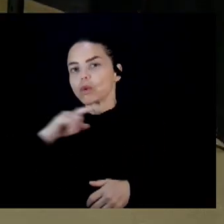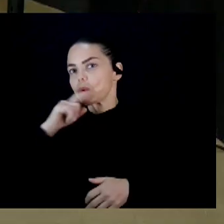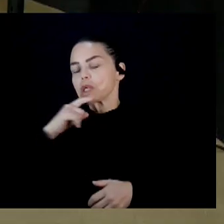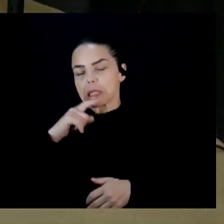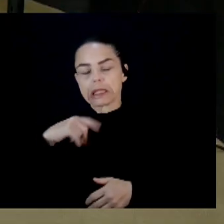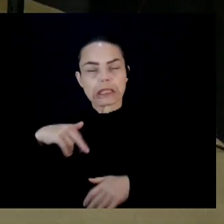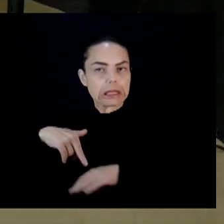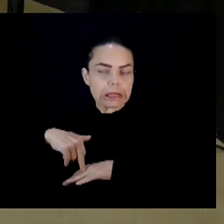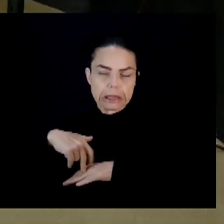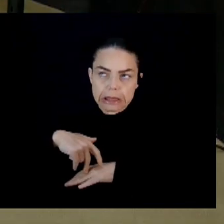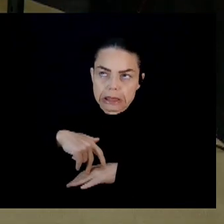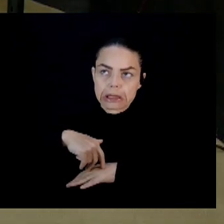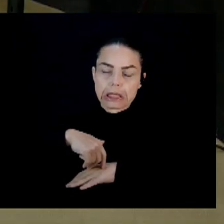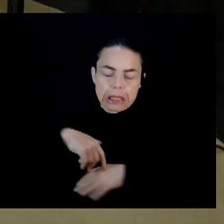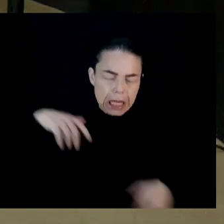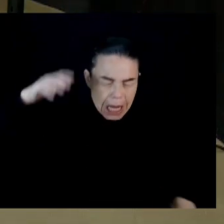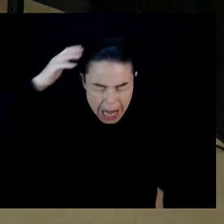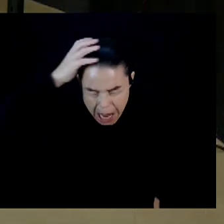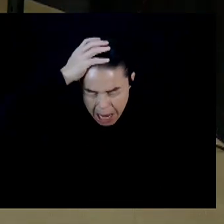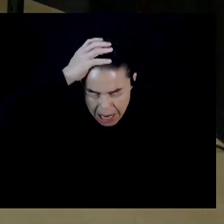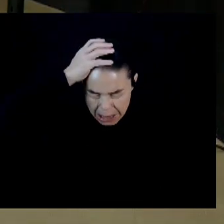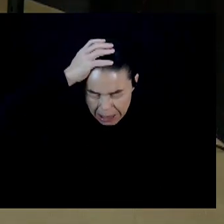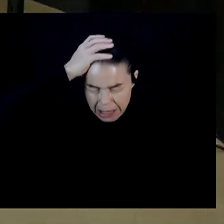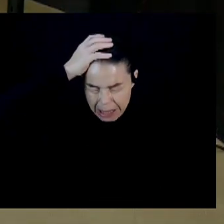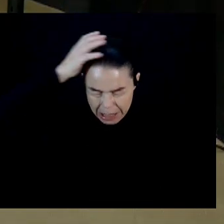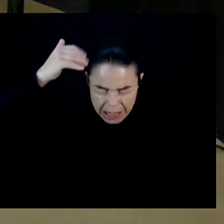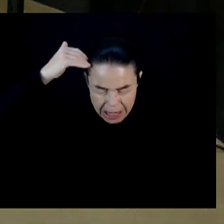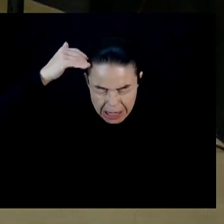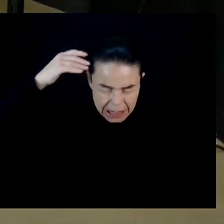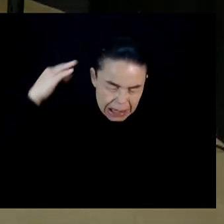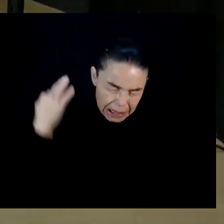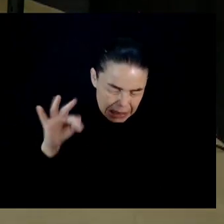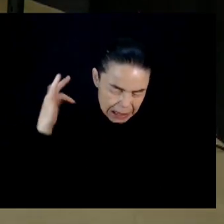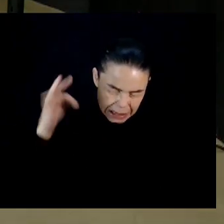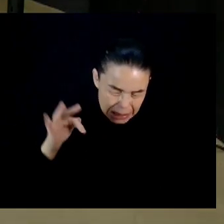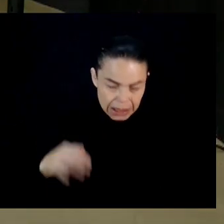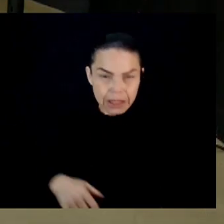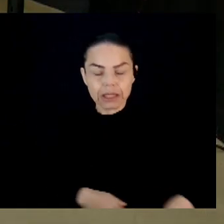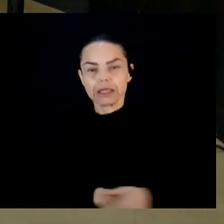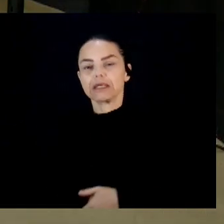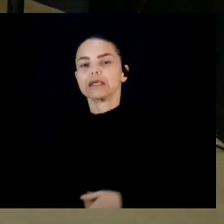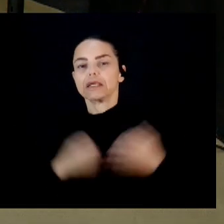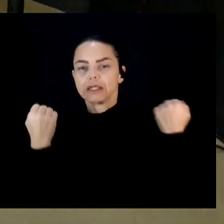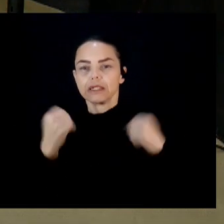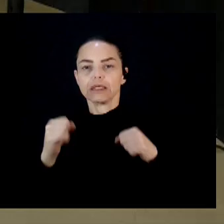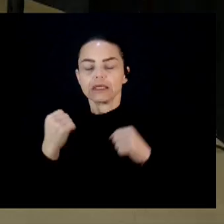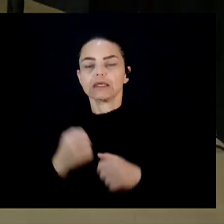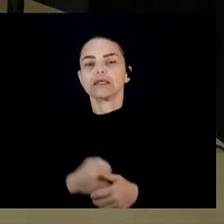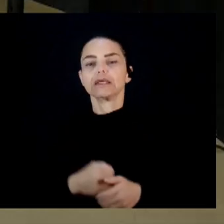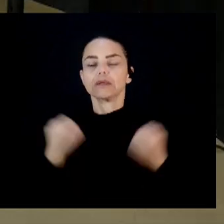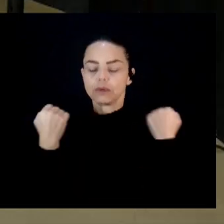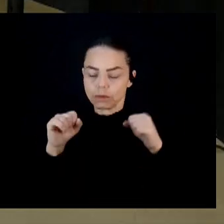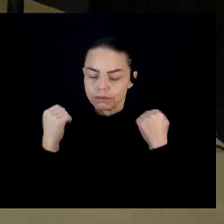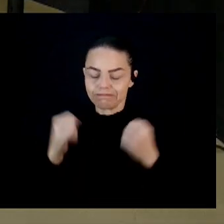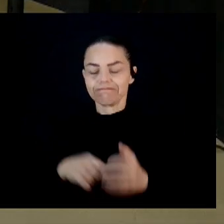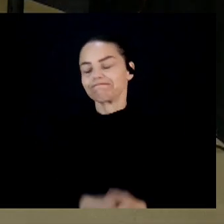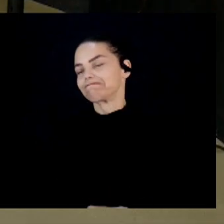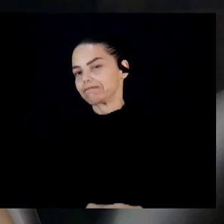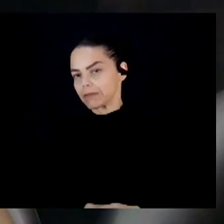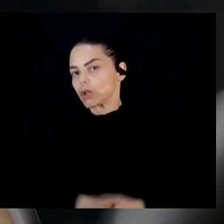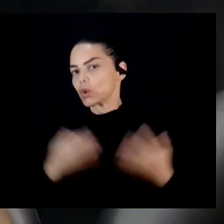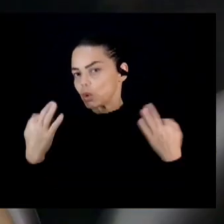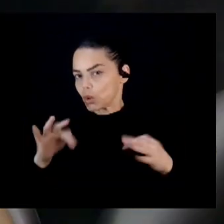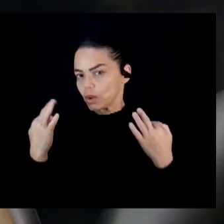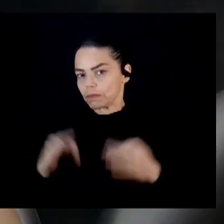Né? André, acontece muito isso, a pessoa, eu vi esses exercícios na internet, fui fazer e deu ruim. Acontece